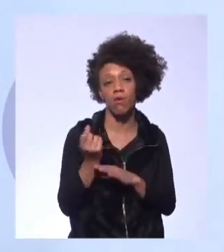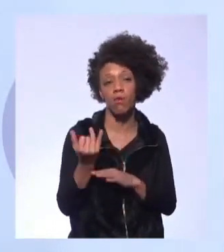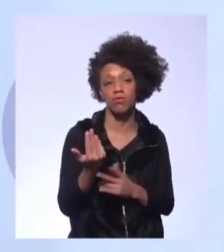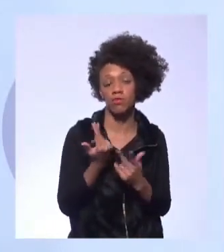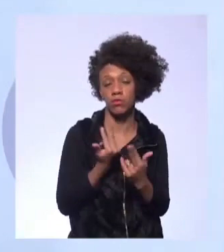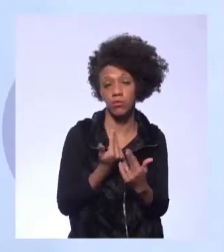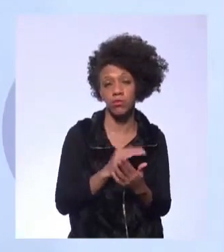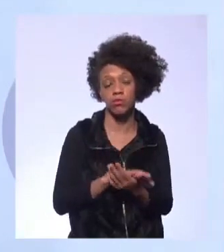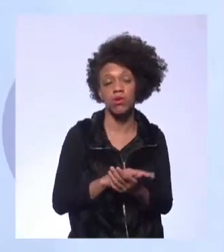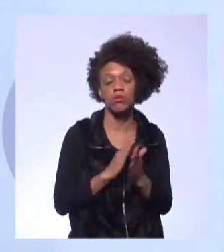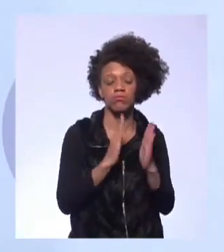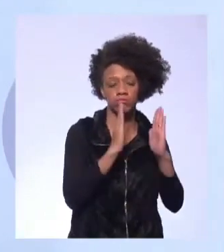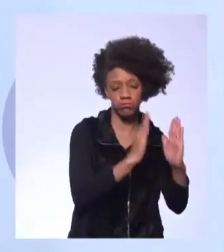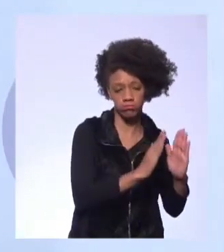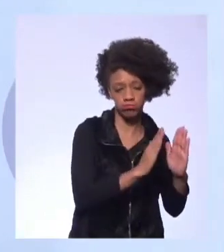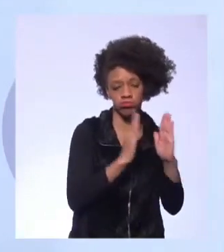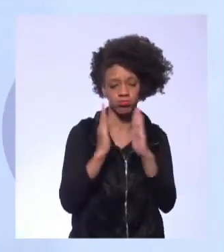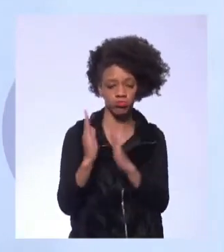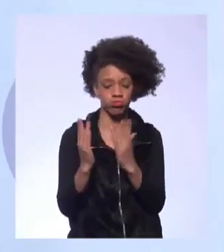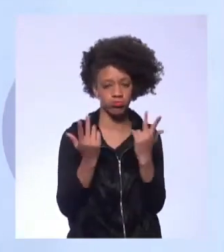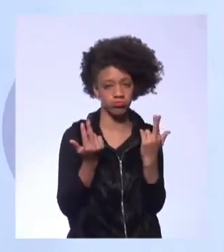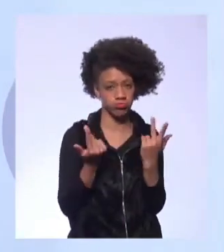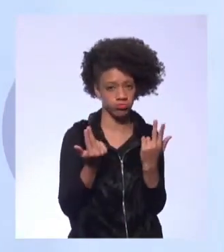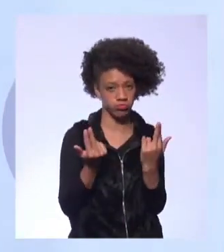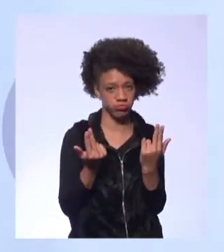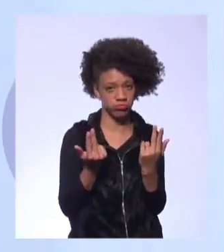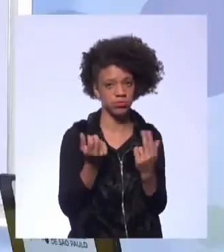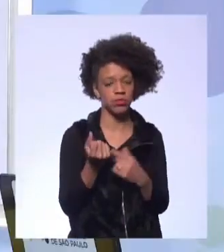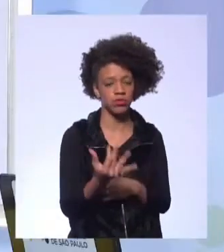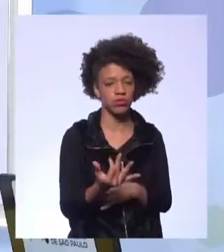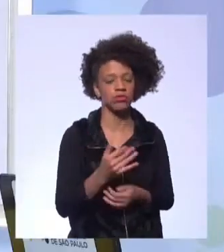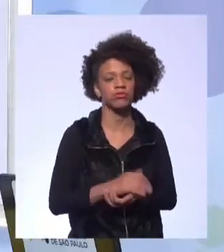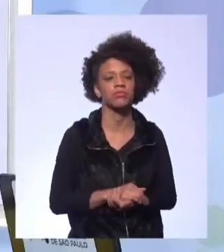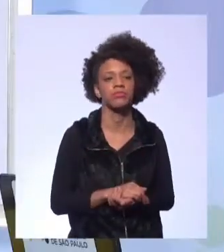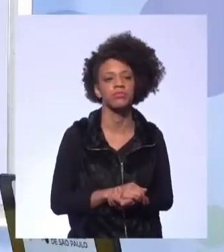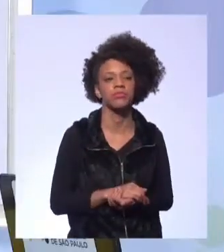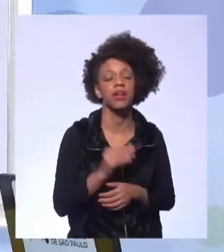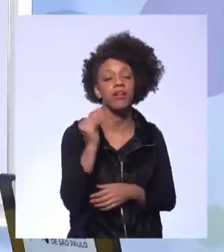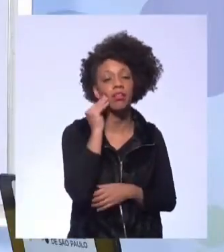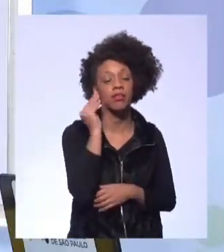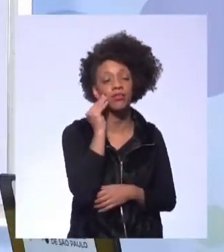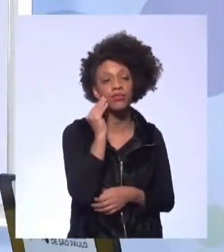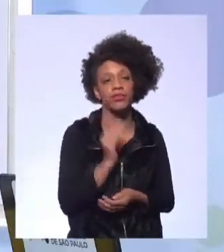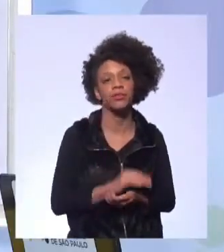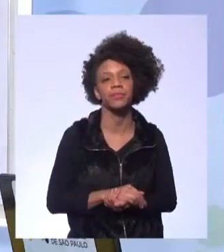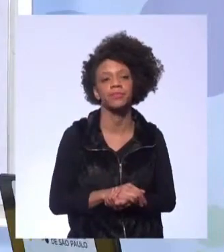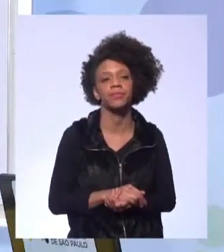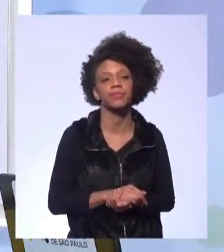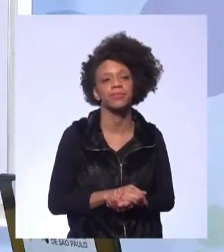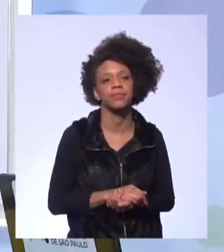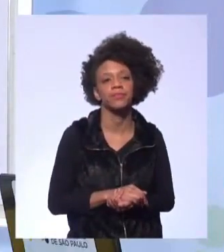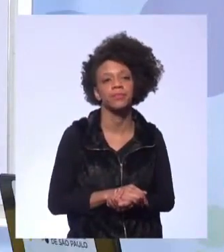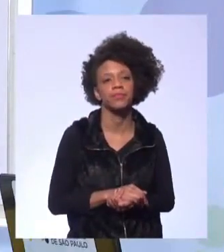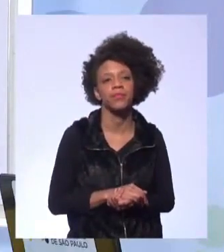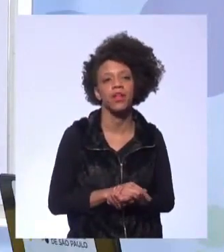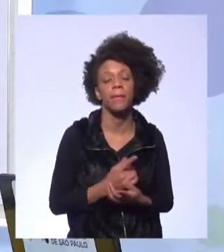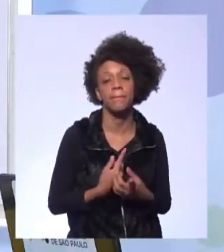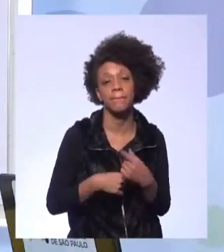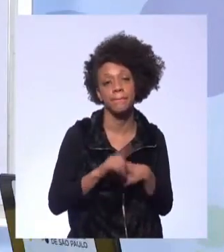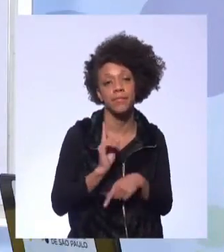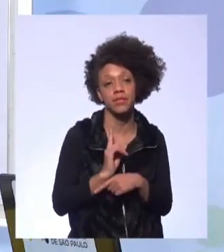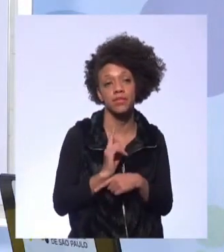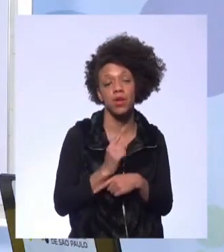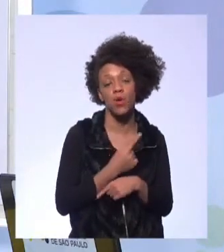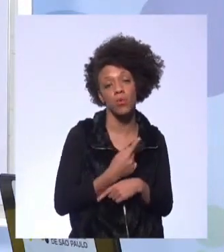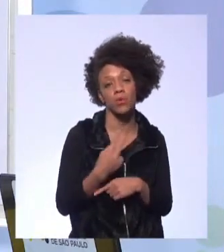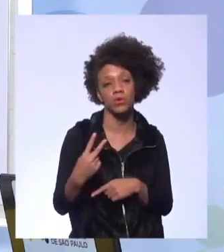átomos. Tudo que está de um lado tem que estar do outro, a mesma quantidade. Aí a gente usa a método da tentativa. Para eu transformar esse 1 em 2,